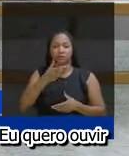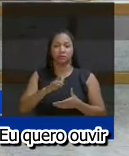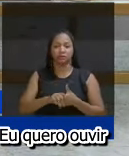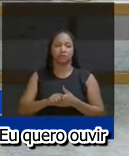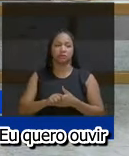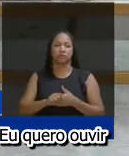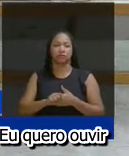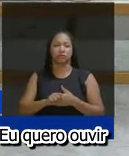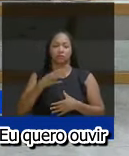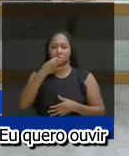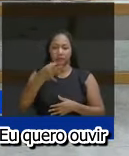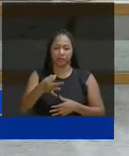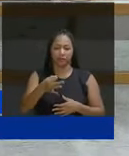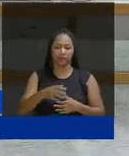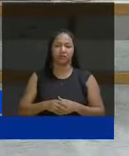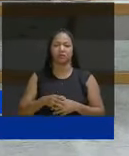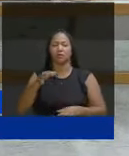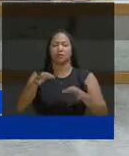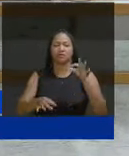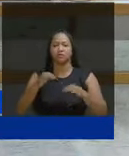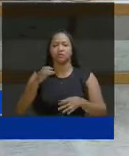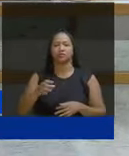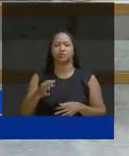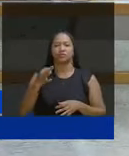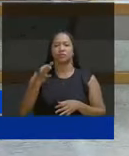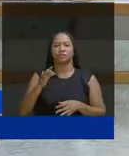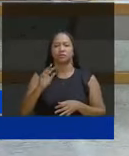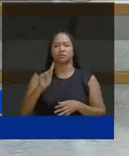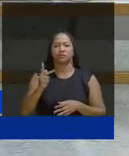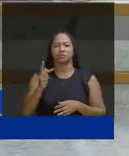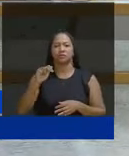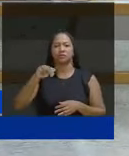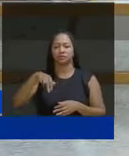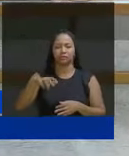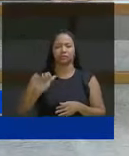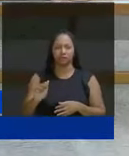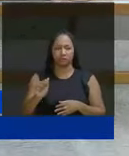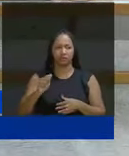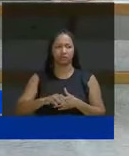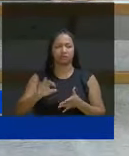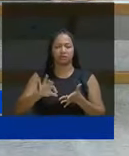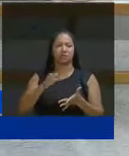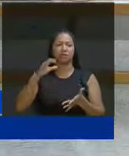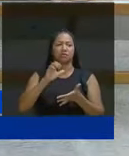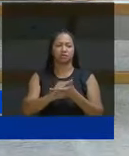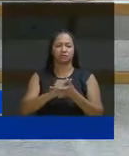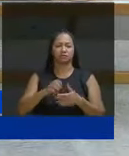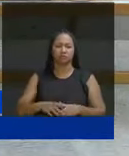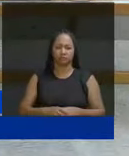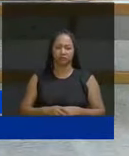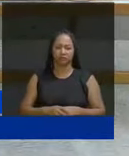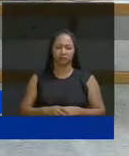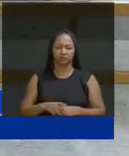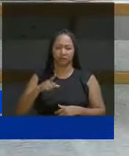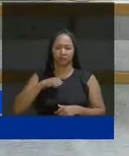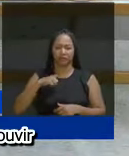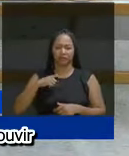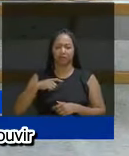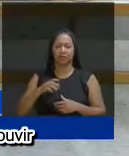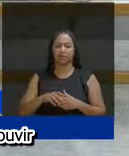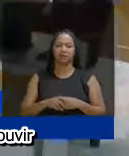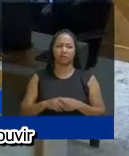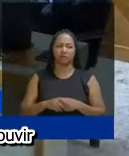peticionamento. Eu quero ouvir a juíza Tina Souza. Caso de impedimento ficou registrado em ata, é isso?